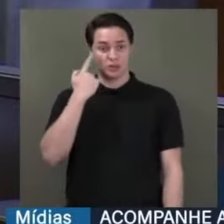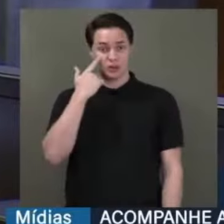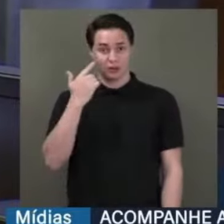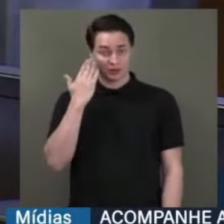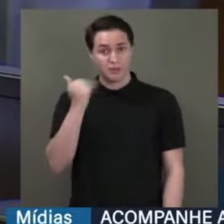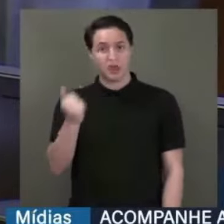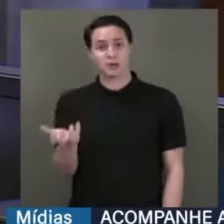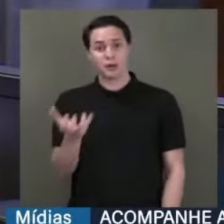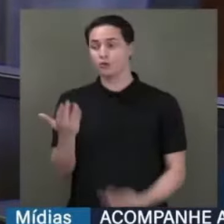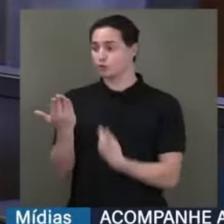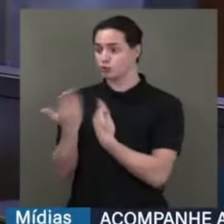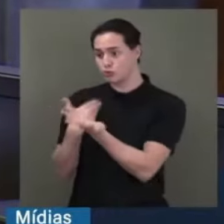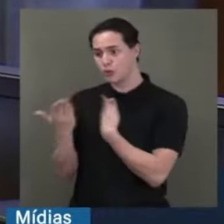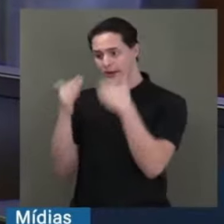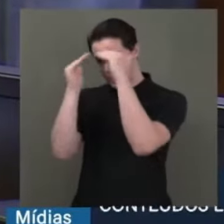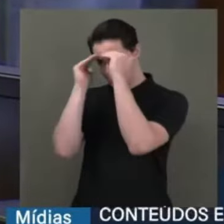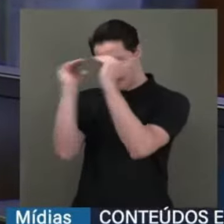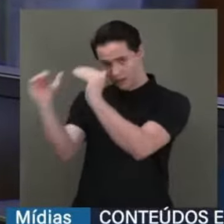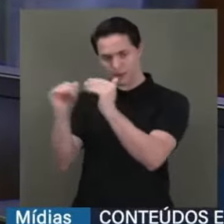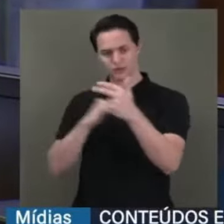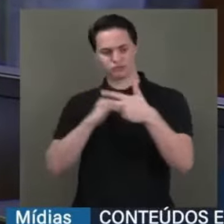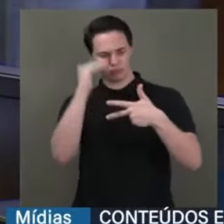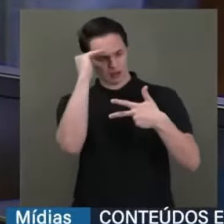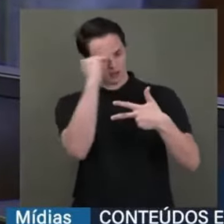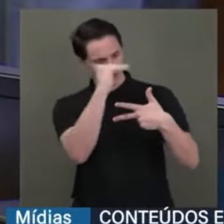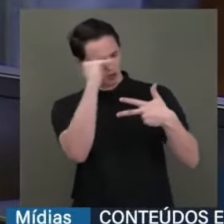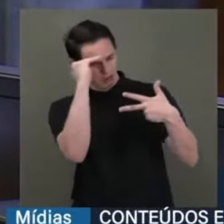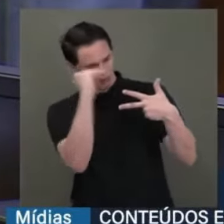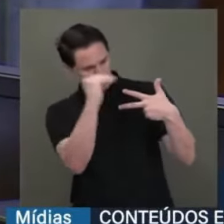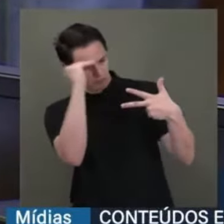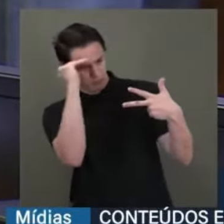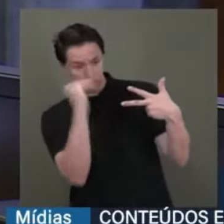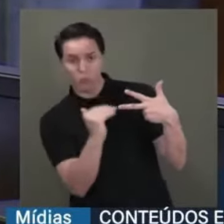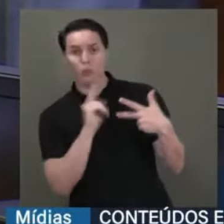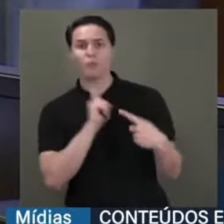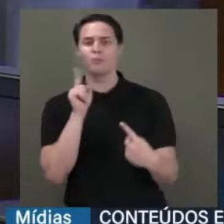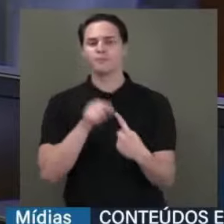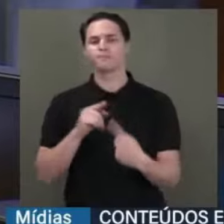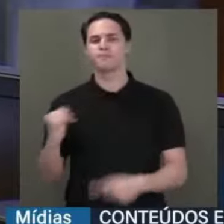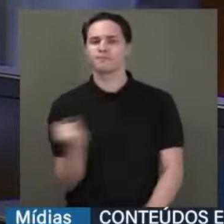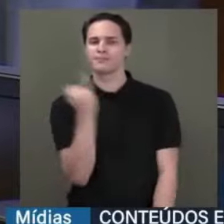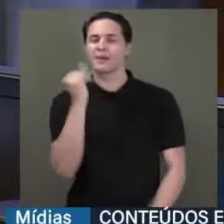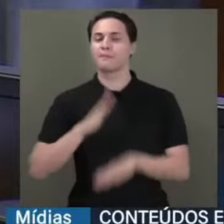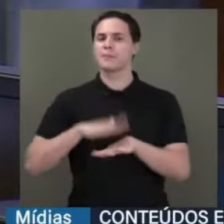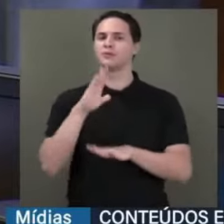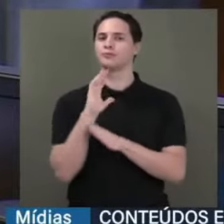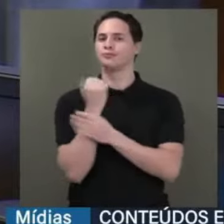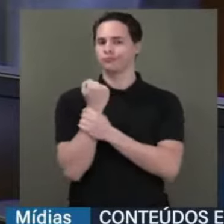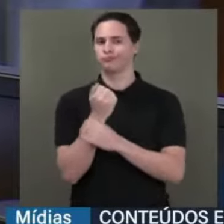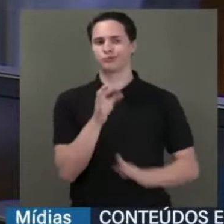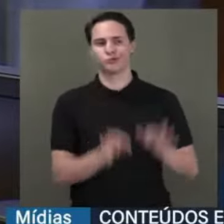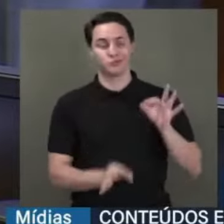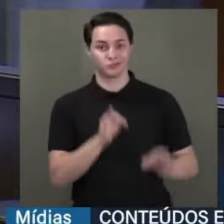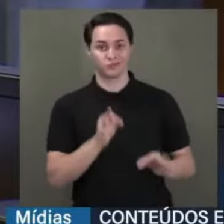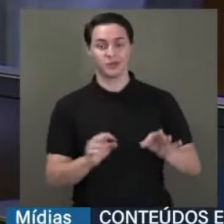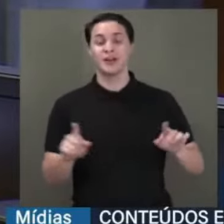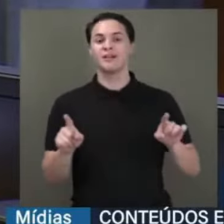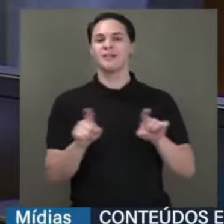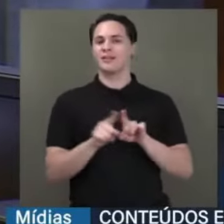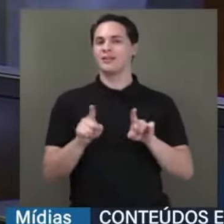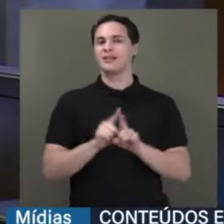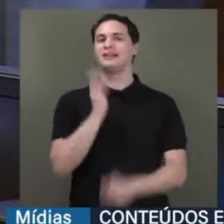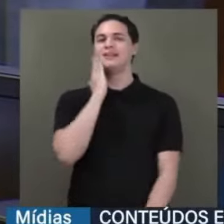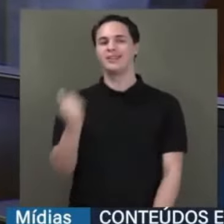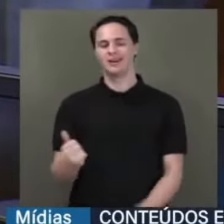diálogo e pelo respeito mútuo algo essencial para garantir mais segurança jurídica e consequentemente o